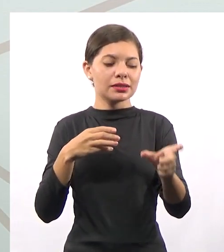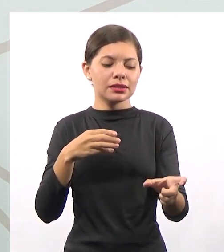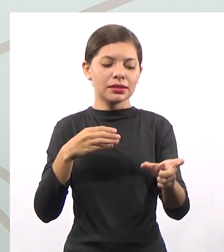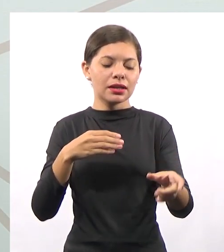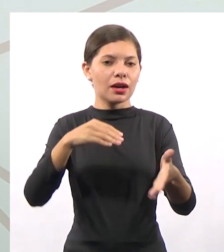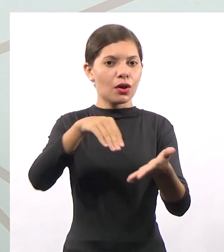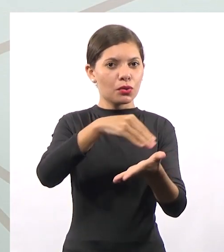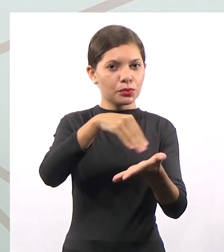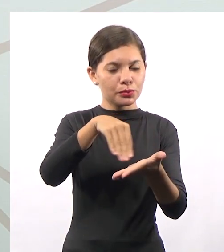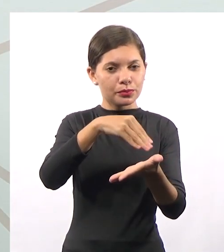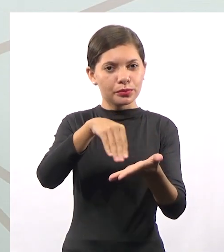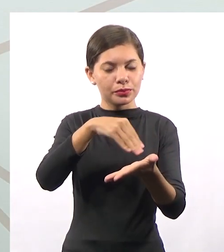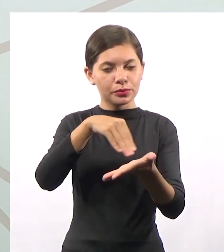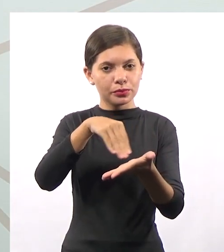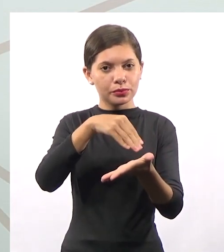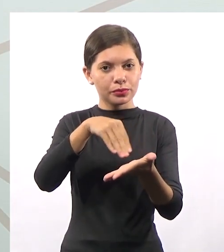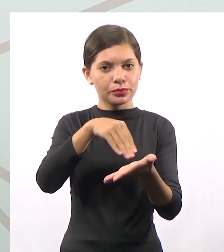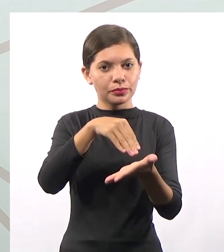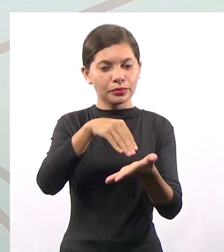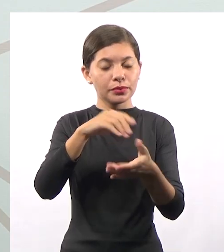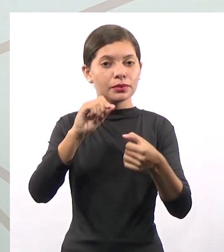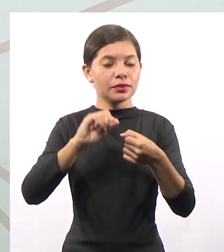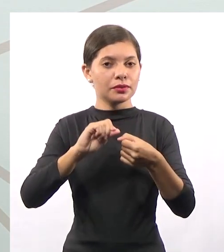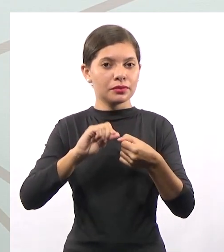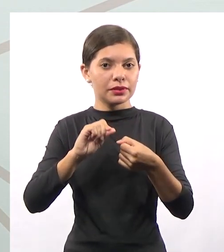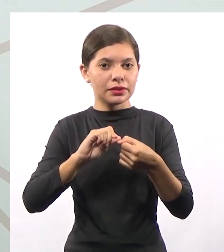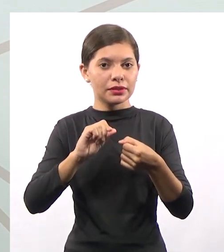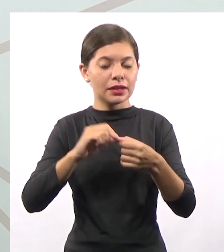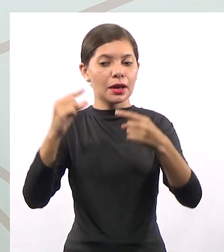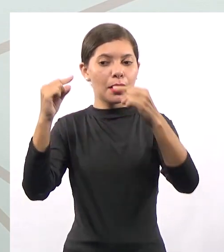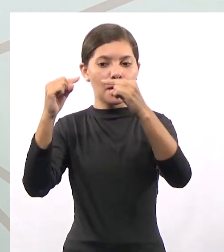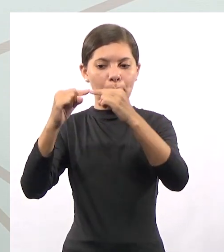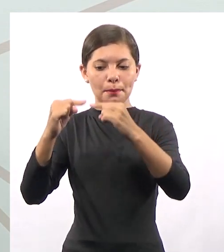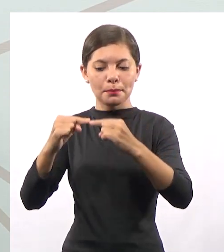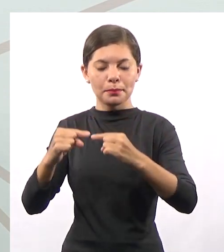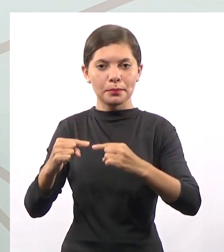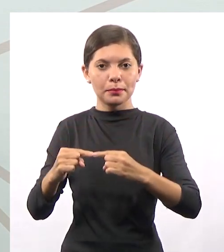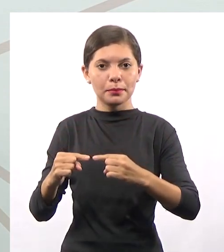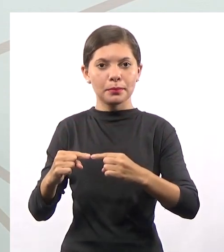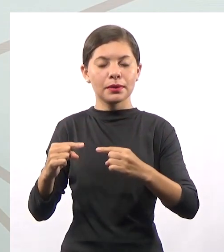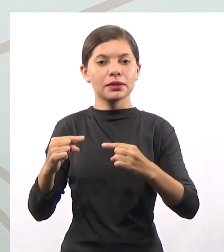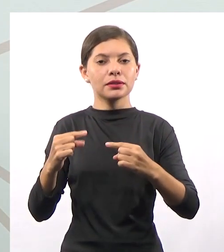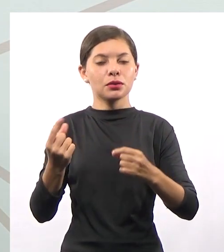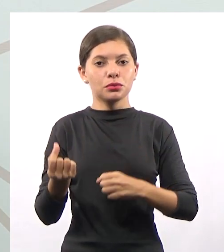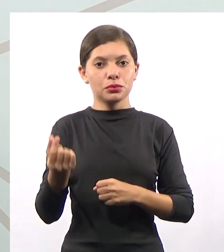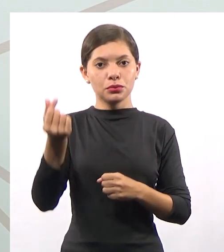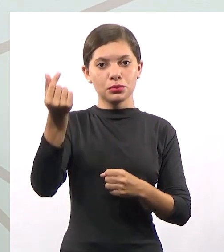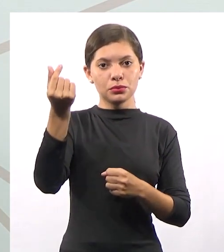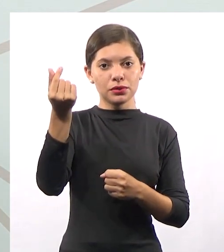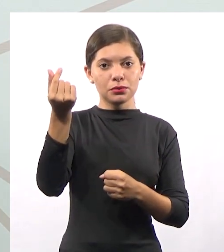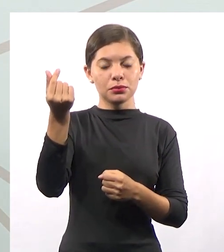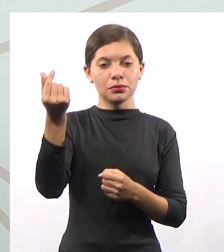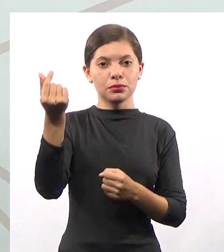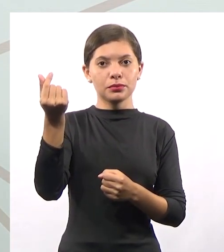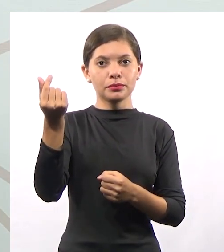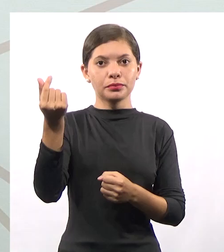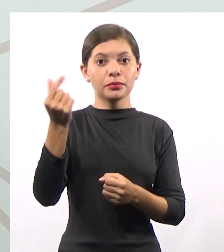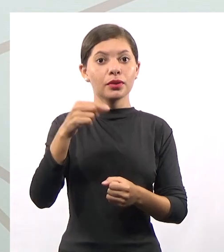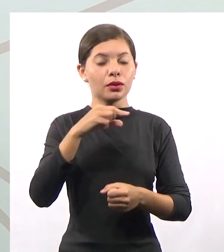esse ordenador de despesa, ele vai fazer a aplicação desses recursos. No